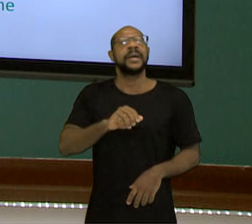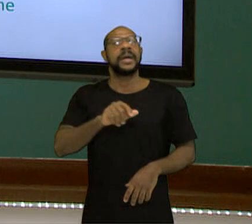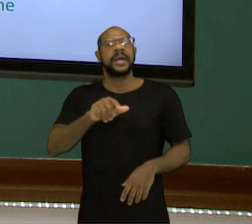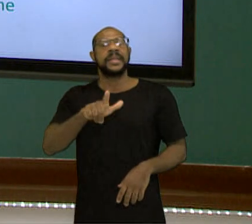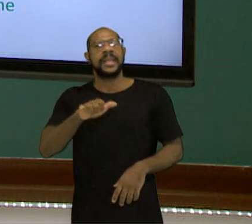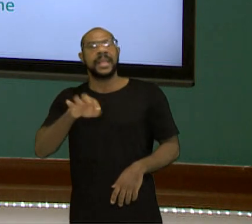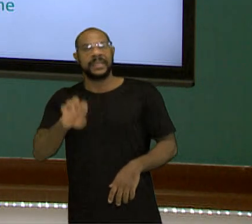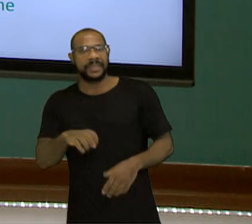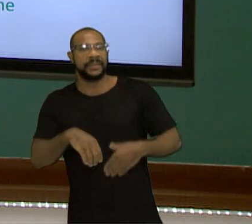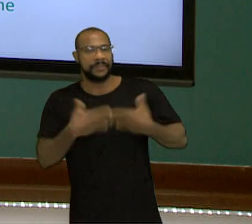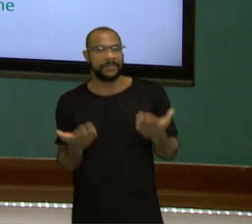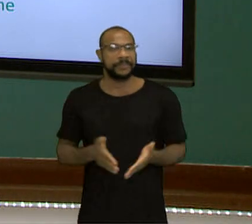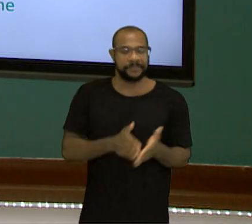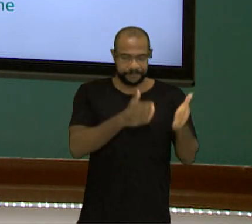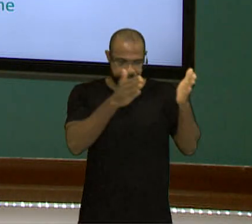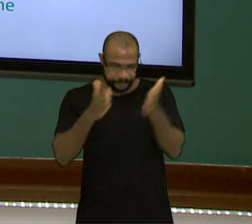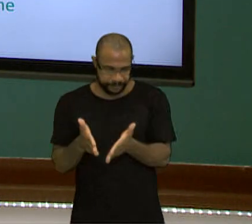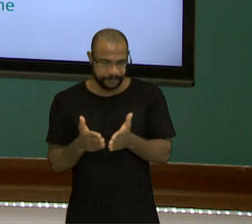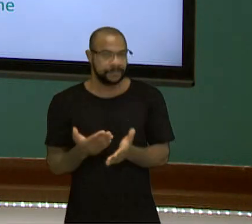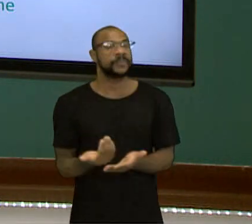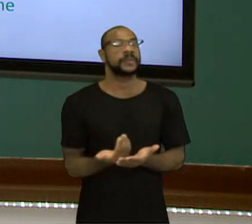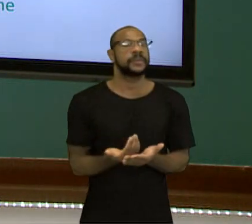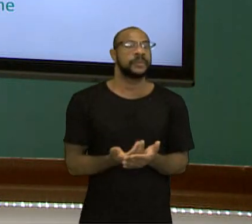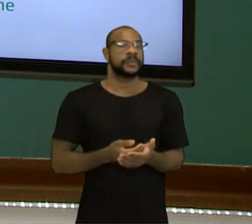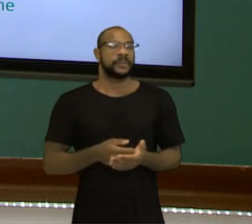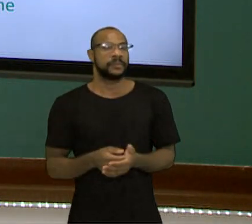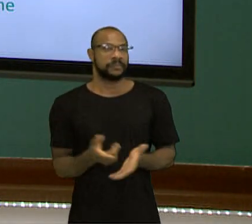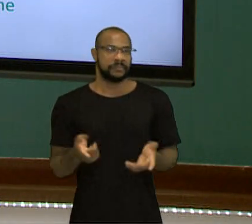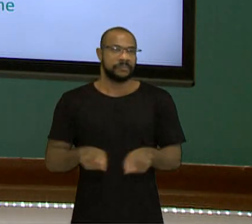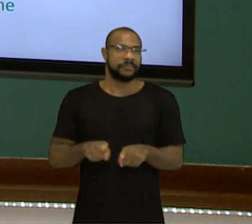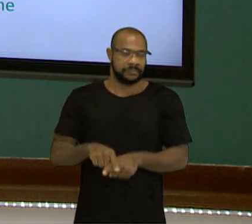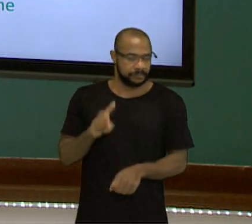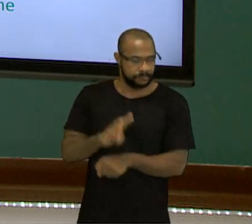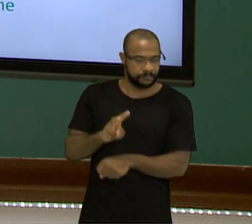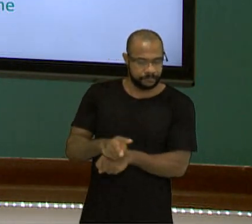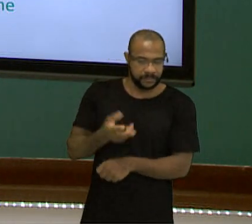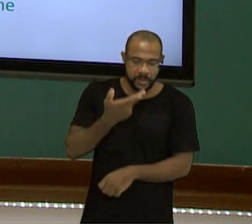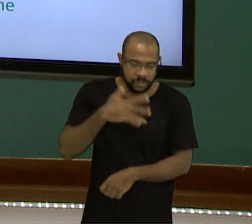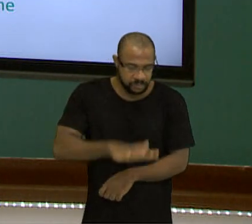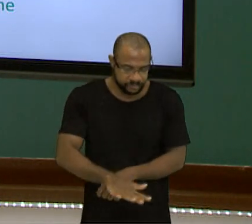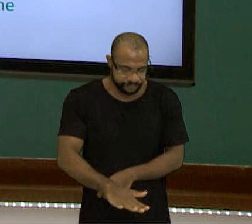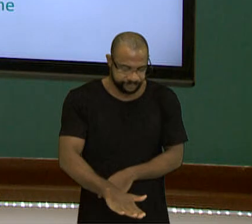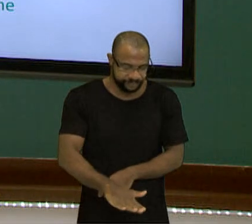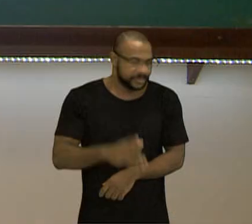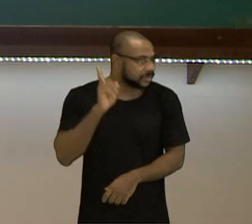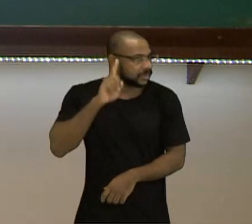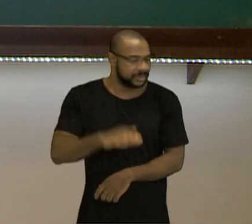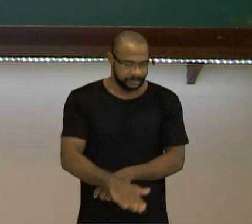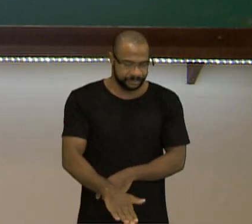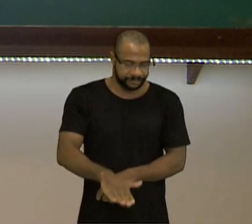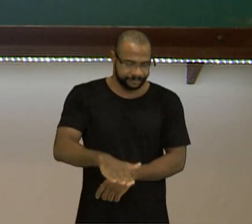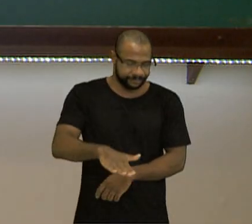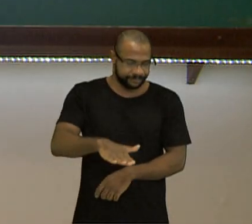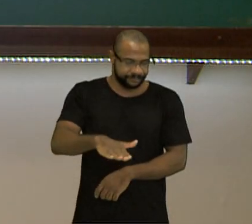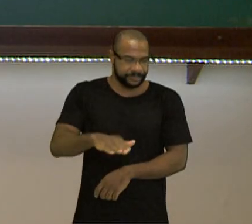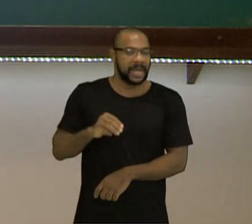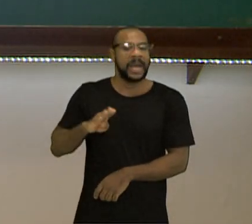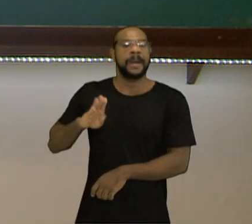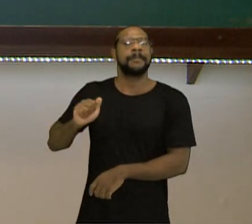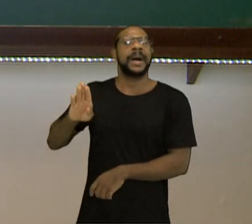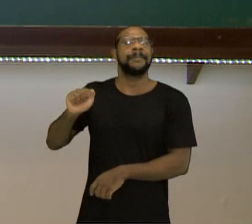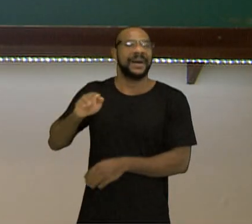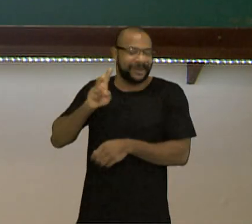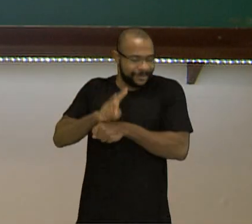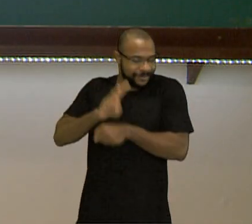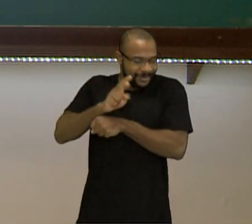com a fotografia, em ambas as imagens, a criação da criança branca é realizada por uma babá, por uma ama de leite, como a